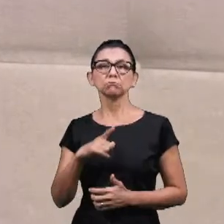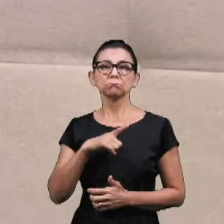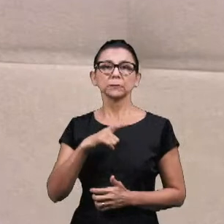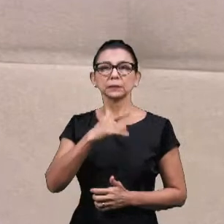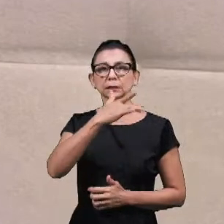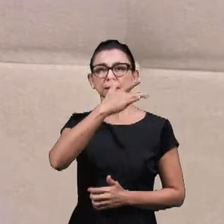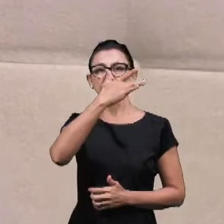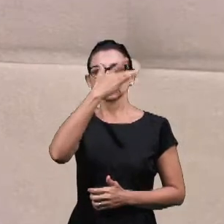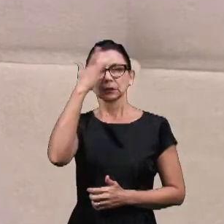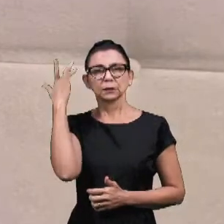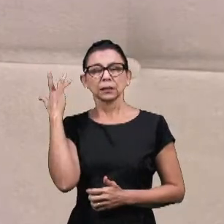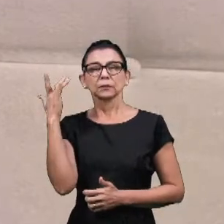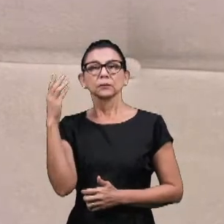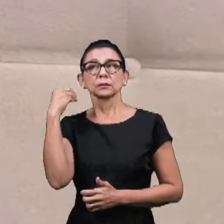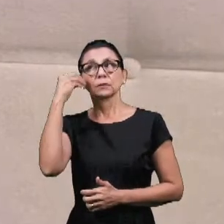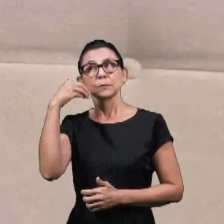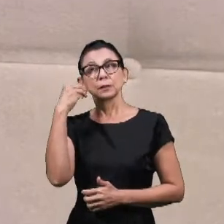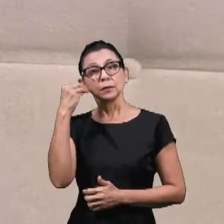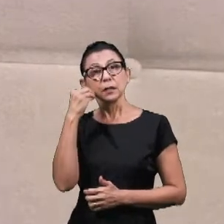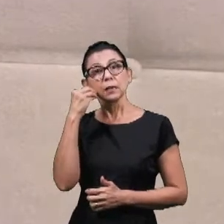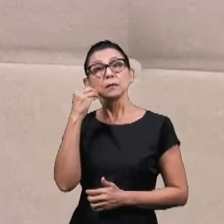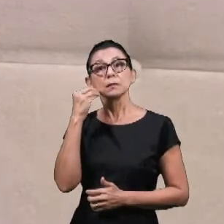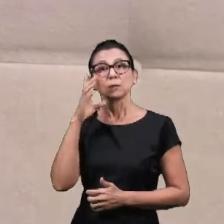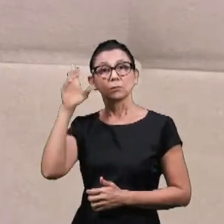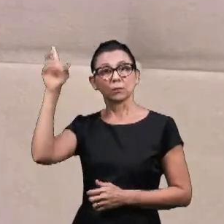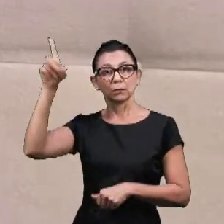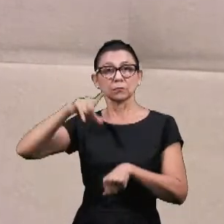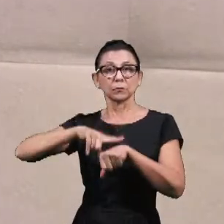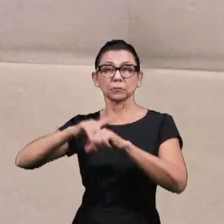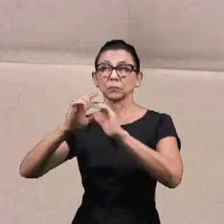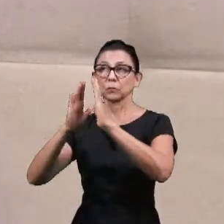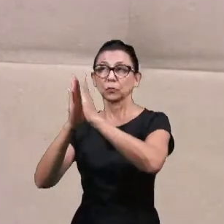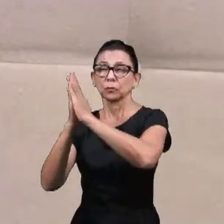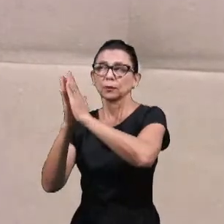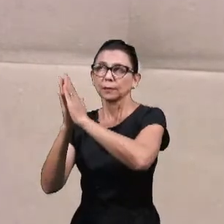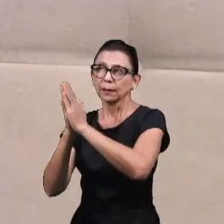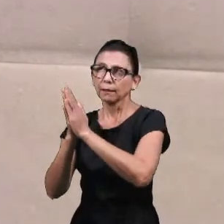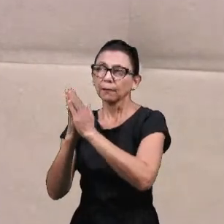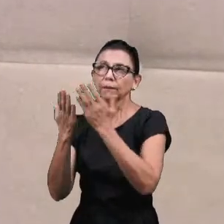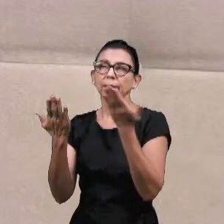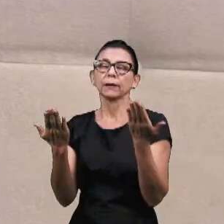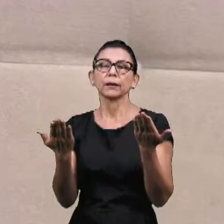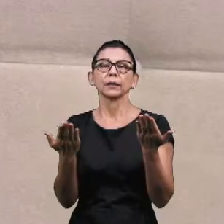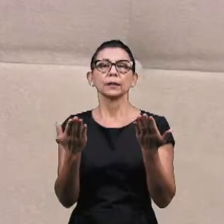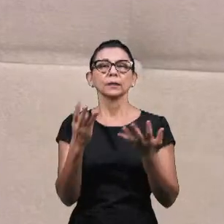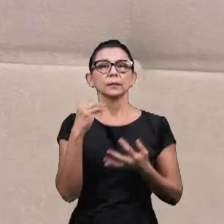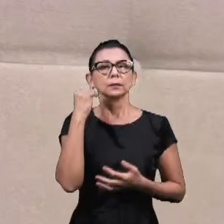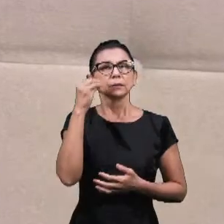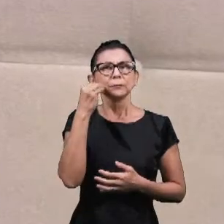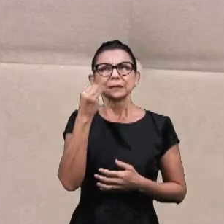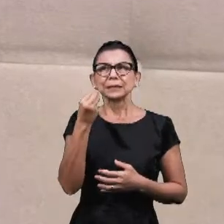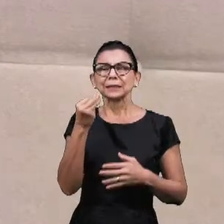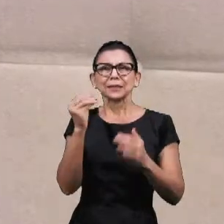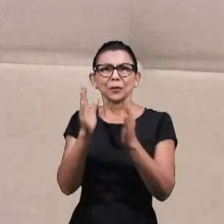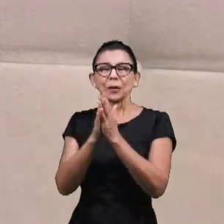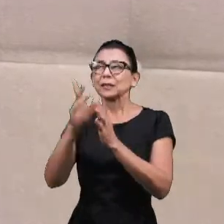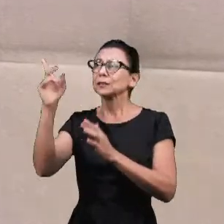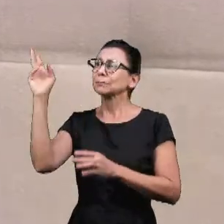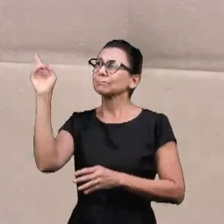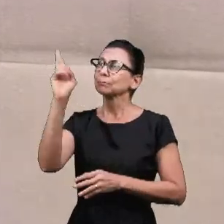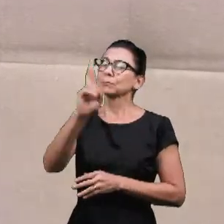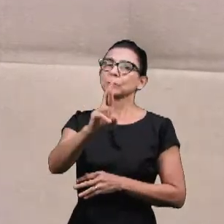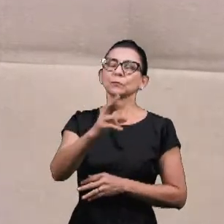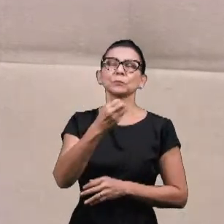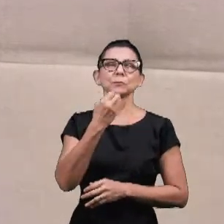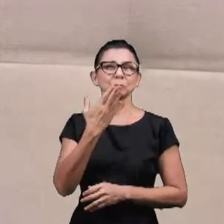a gente vai falar um pouco sobre isso, sobre esse momento de orar, sobre a experiência de orar e ver Deus responder. Como é